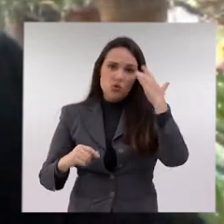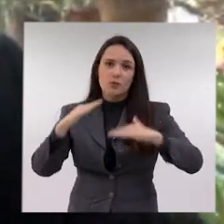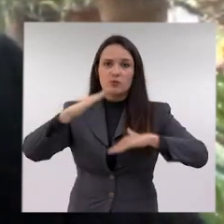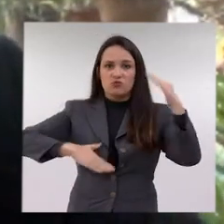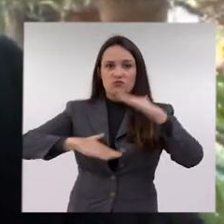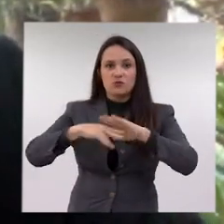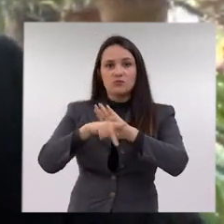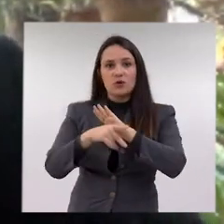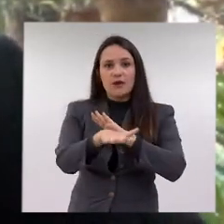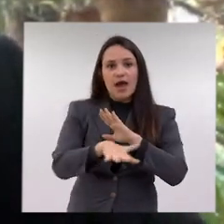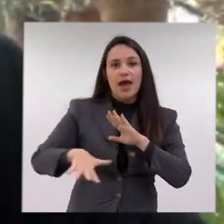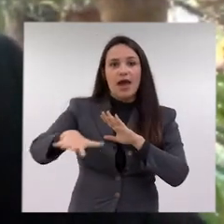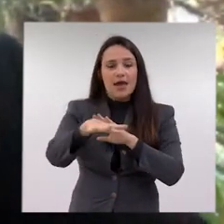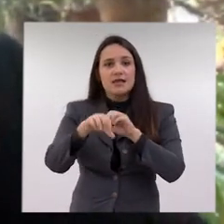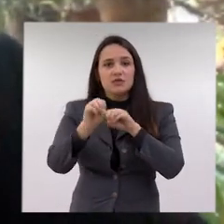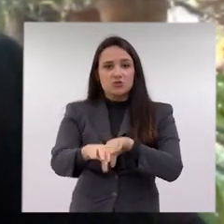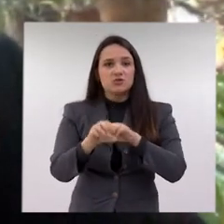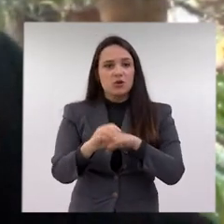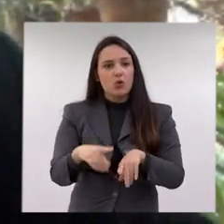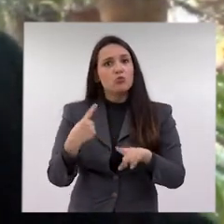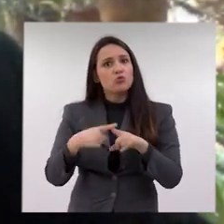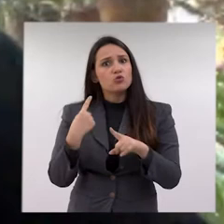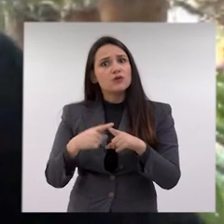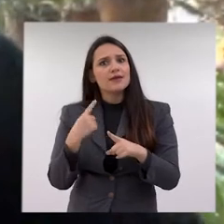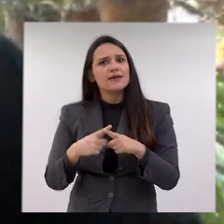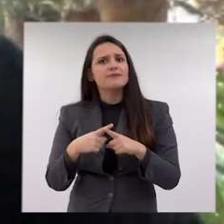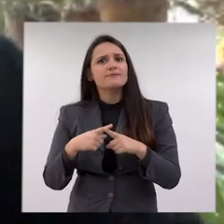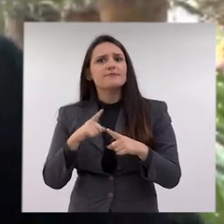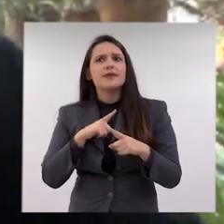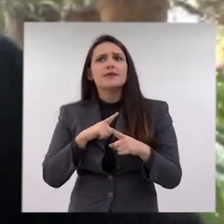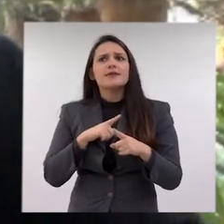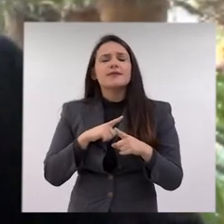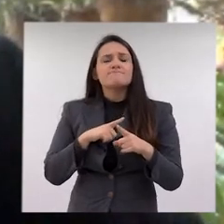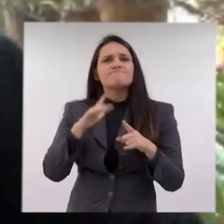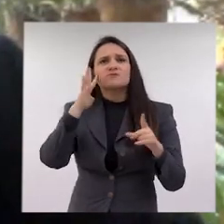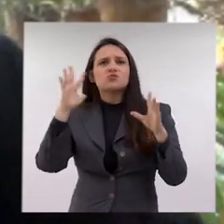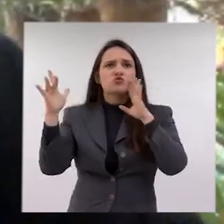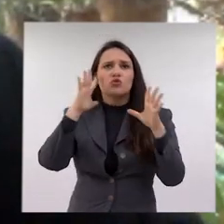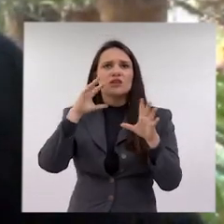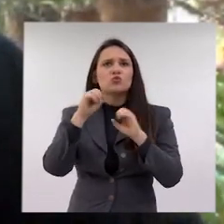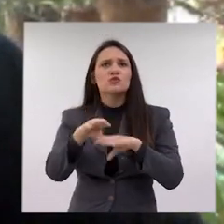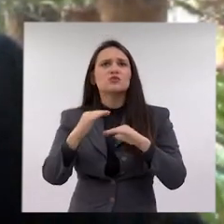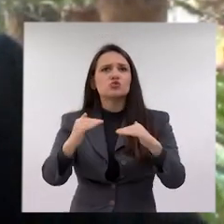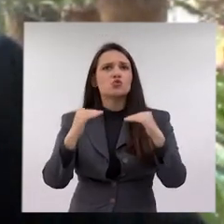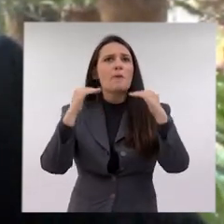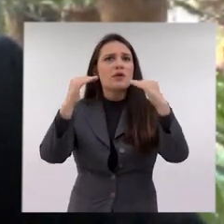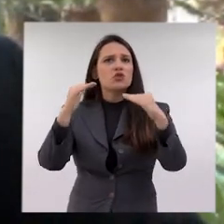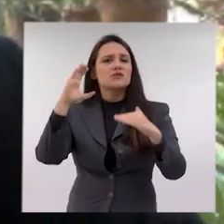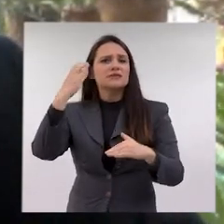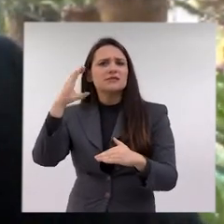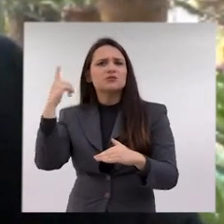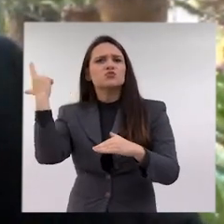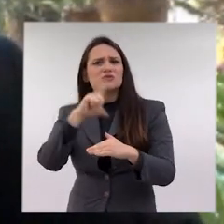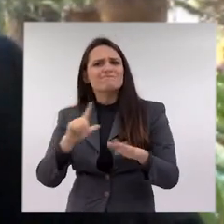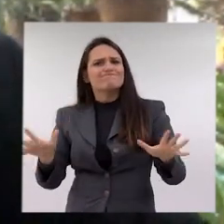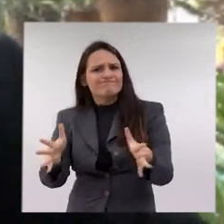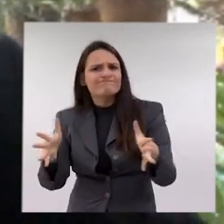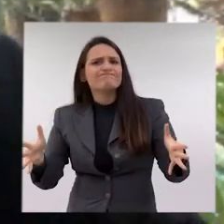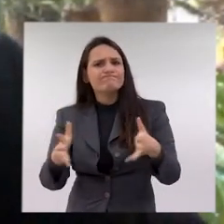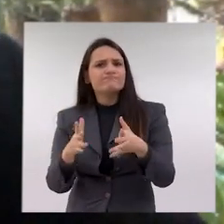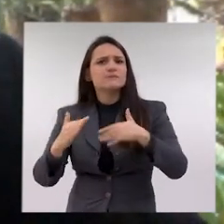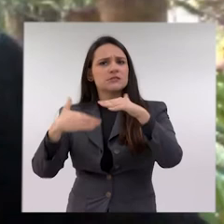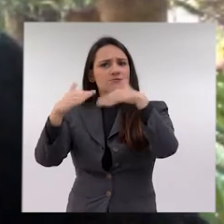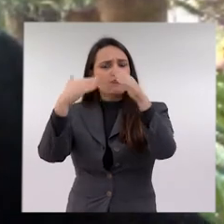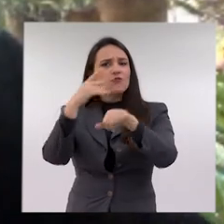os profissionais, os educadores, que veem a educação superior à ciência como referência para o desenvolvimento do nosso país. Então,